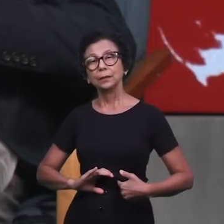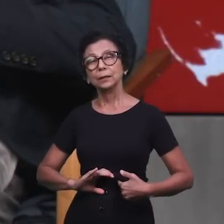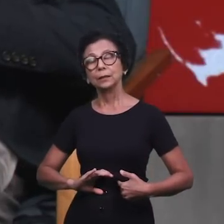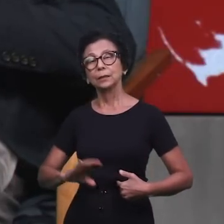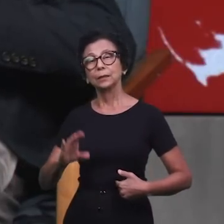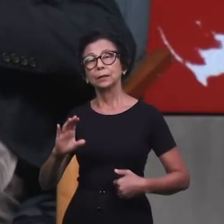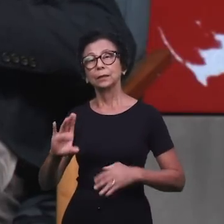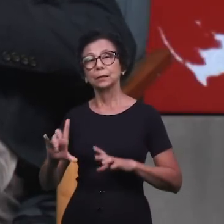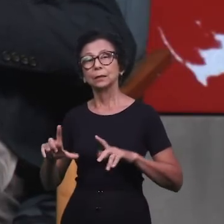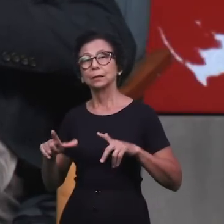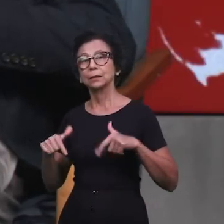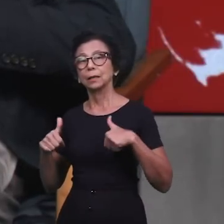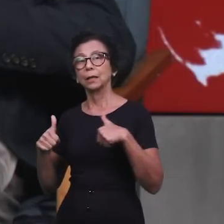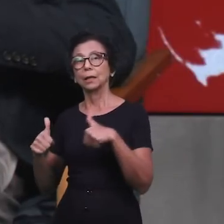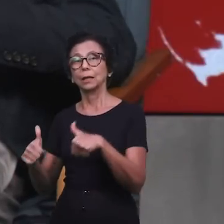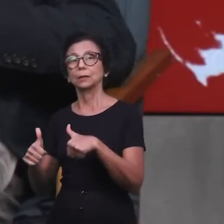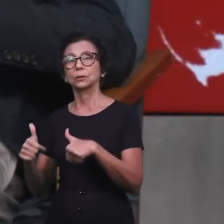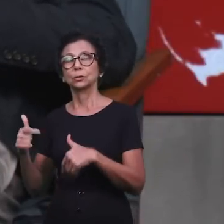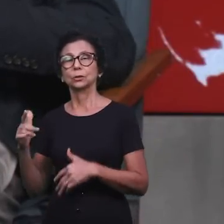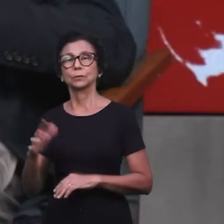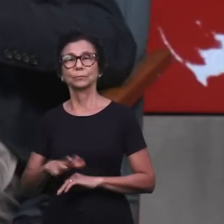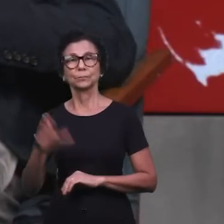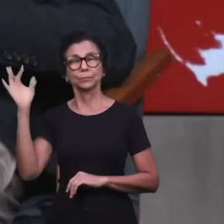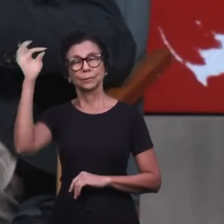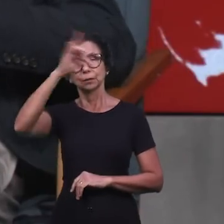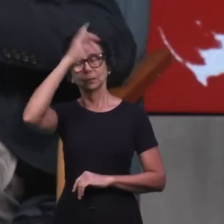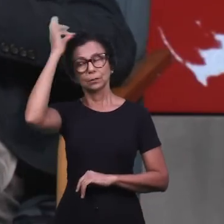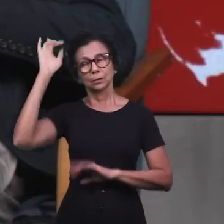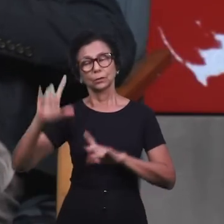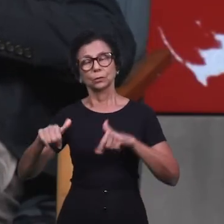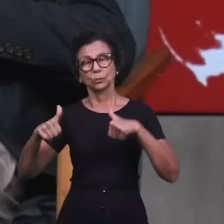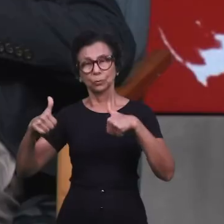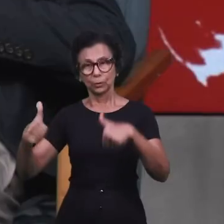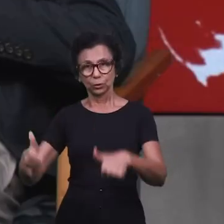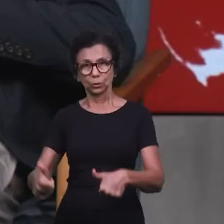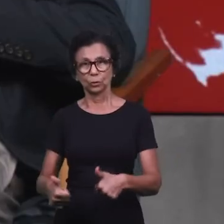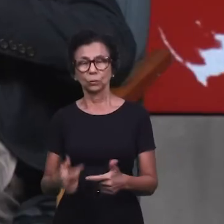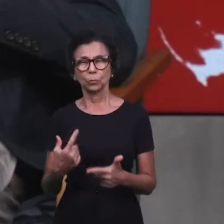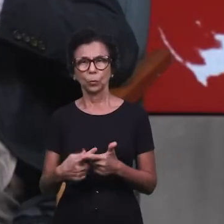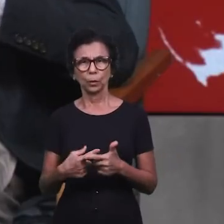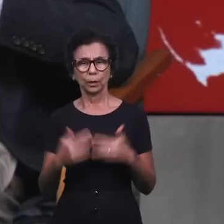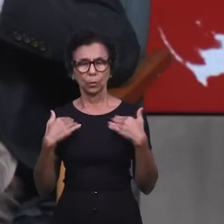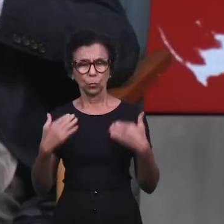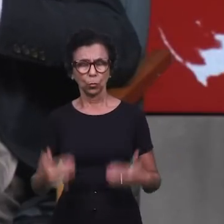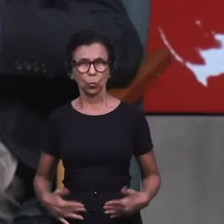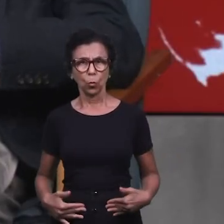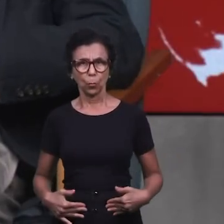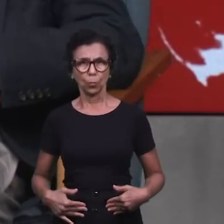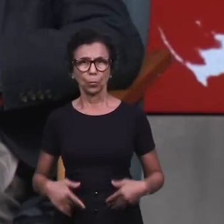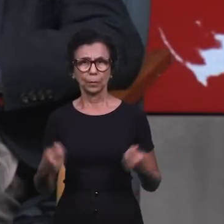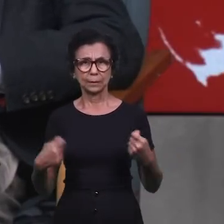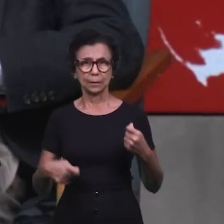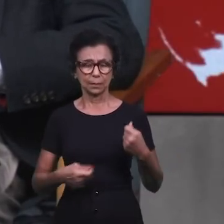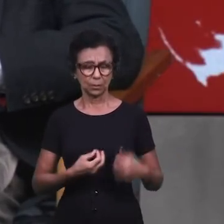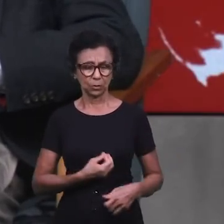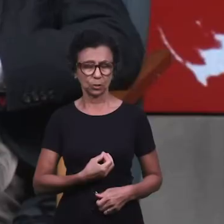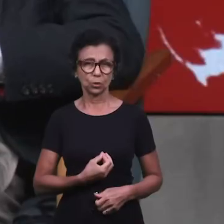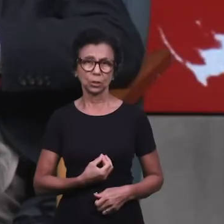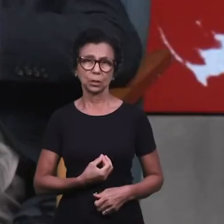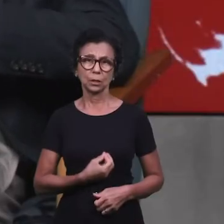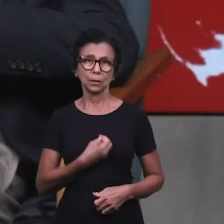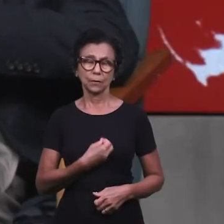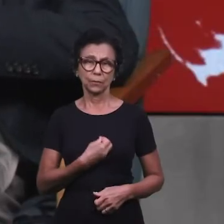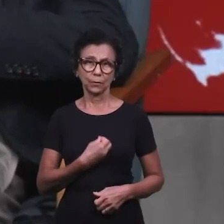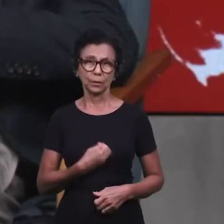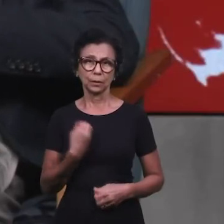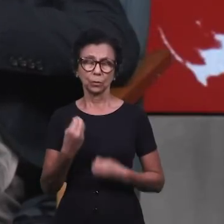esse corpo. Esse sangue é o seu Espírito Santo. Então vamos lá.